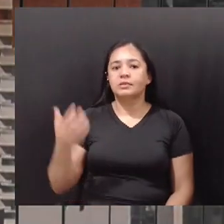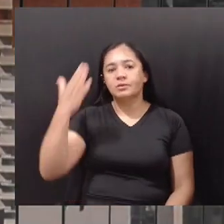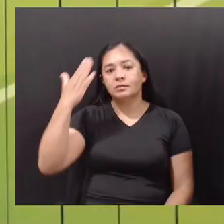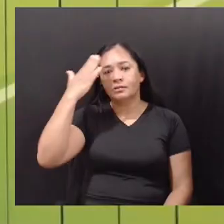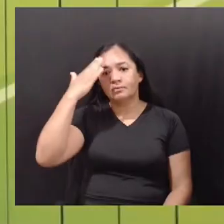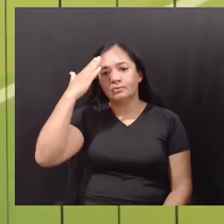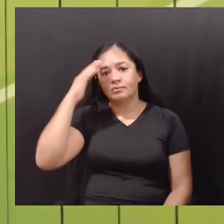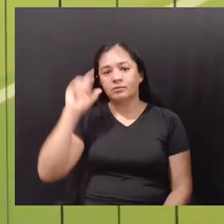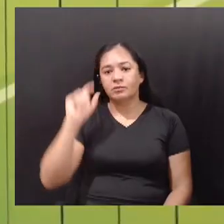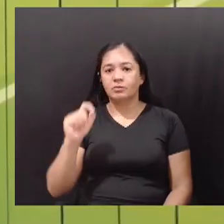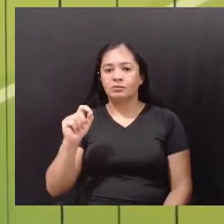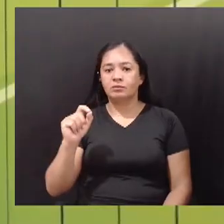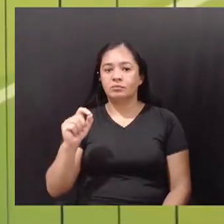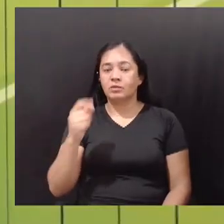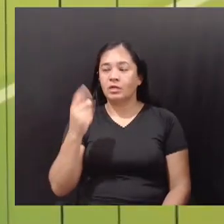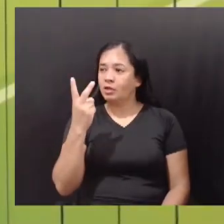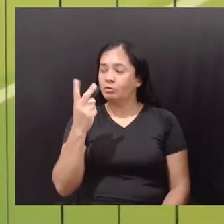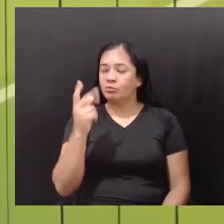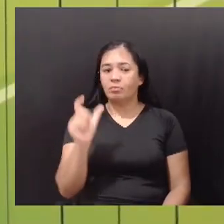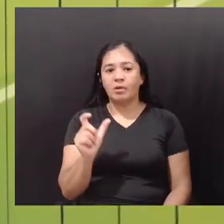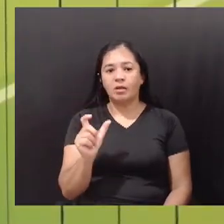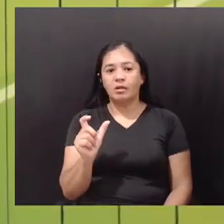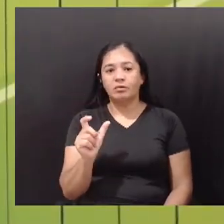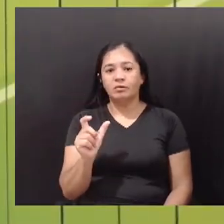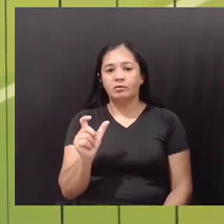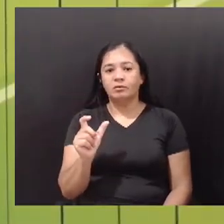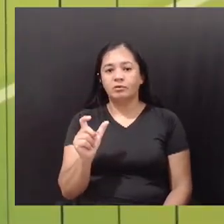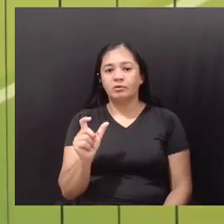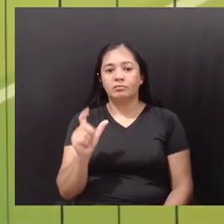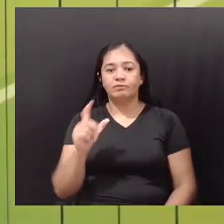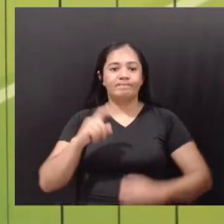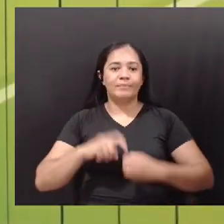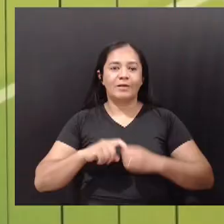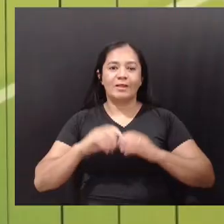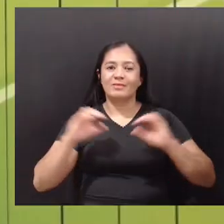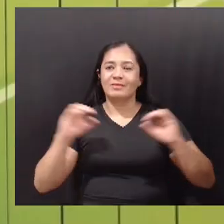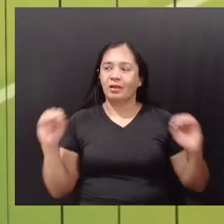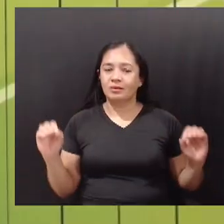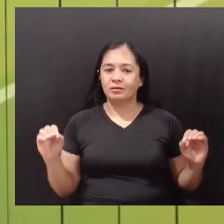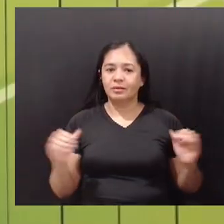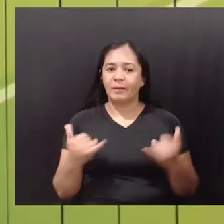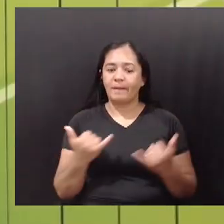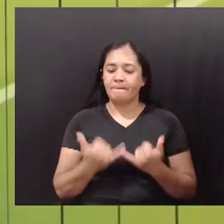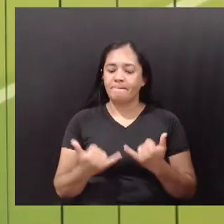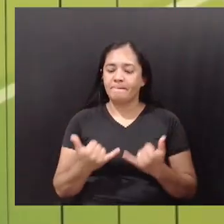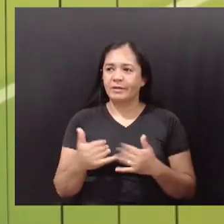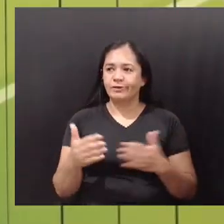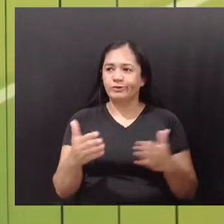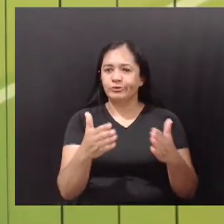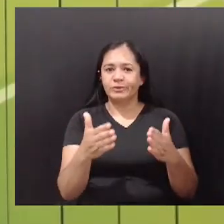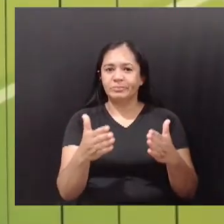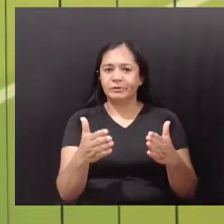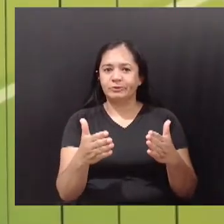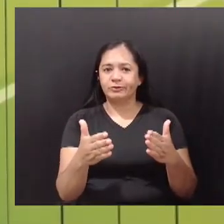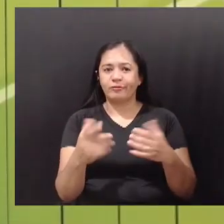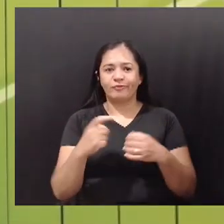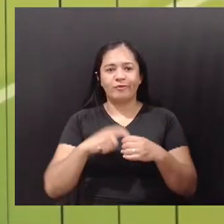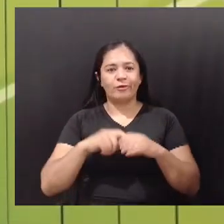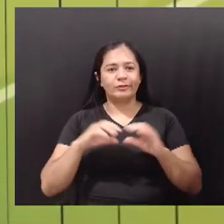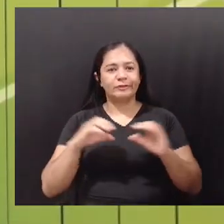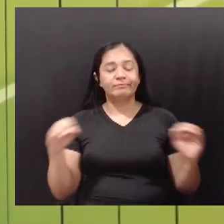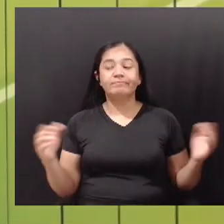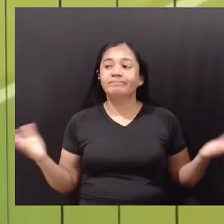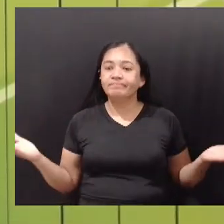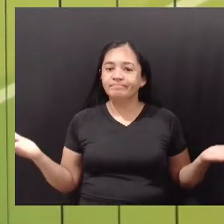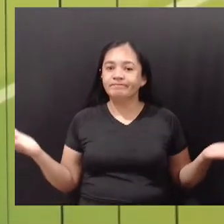essas 2 palavrinhas juntas, não retorno, parece um caminho sem volta. E aí? É verdade.